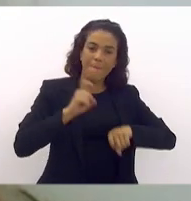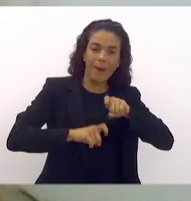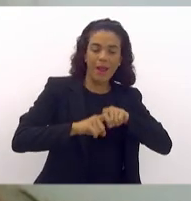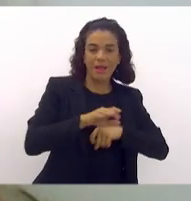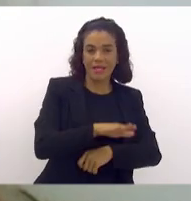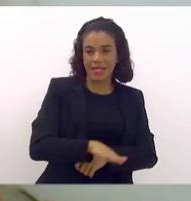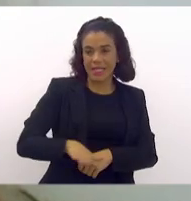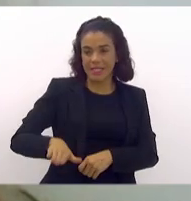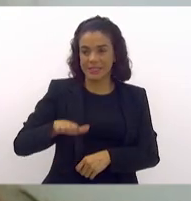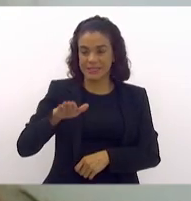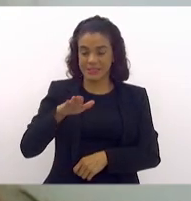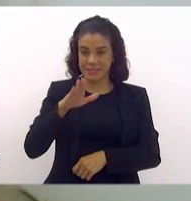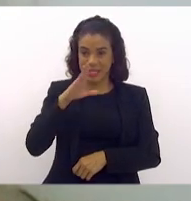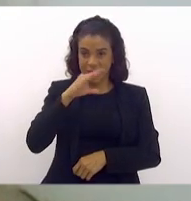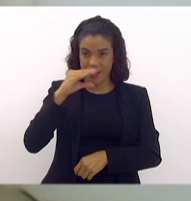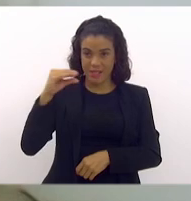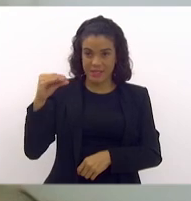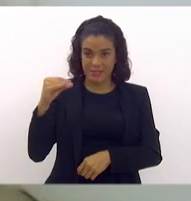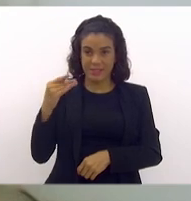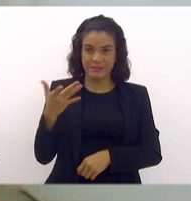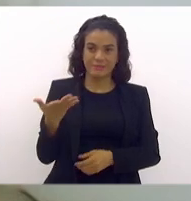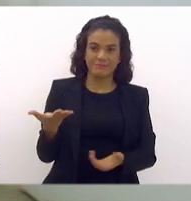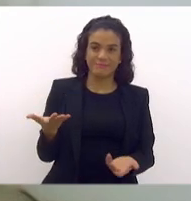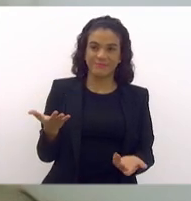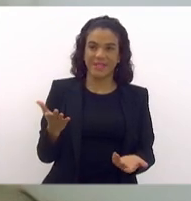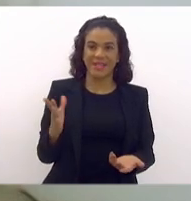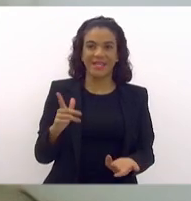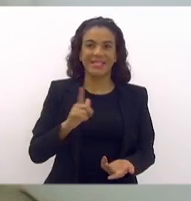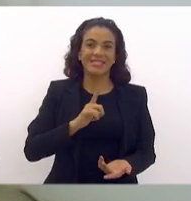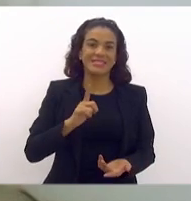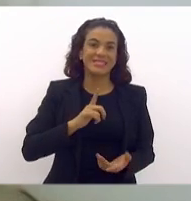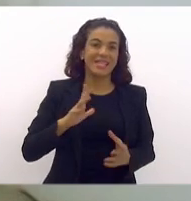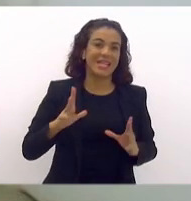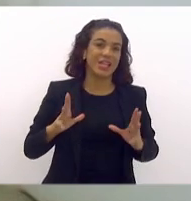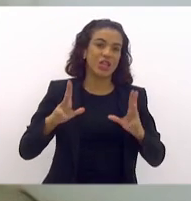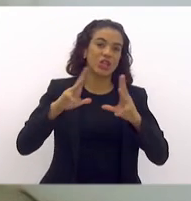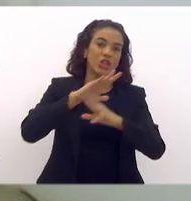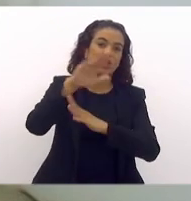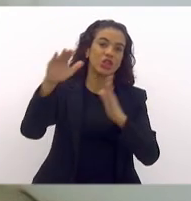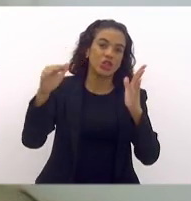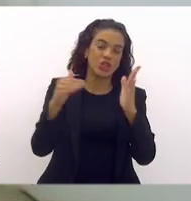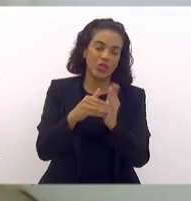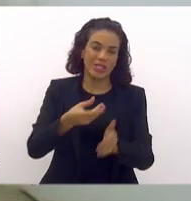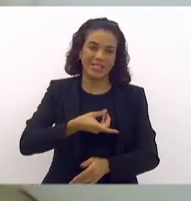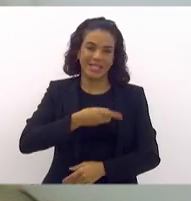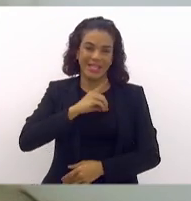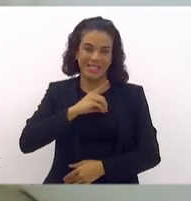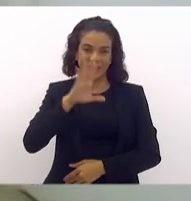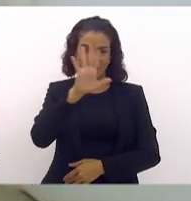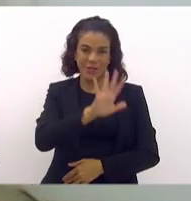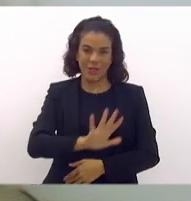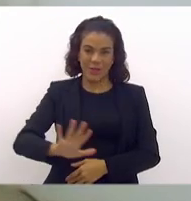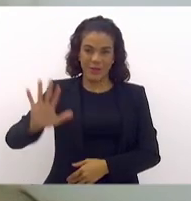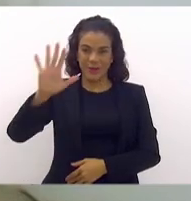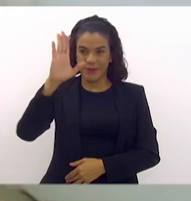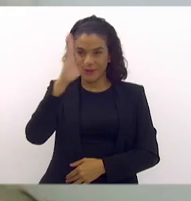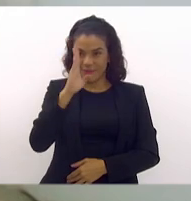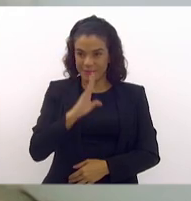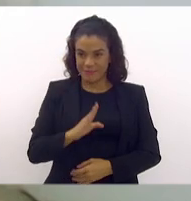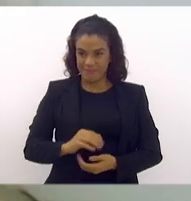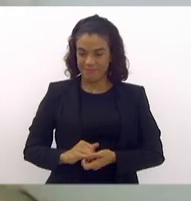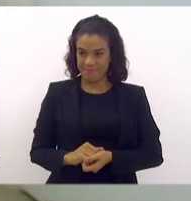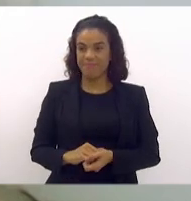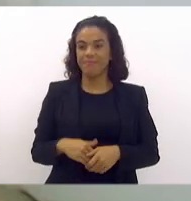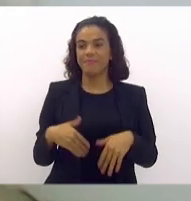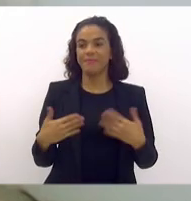crianças e adolescentes. E isso envolveria todas as delegacias de um país que é continental. Então, o que precisaria